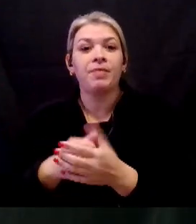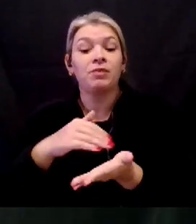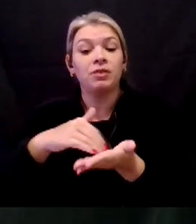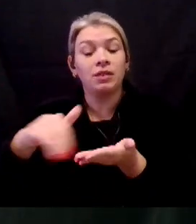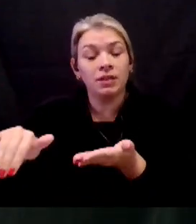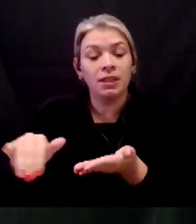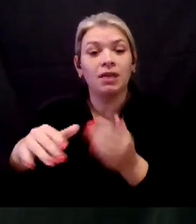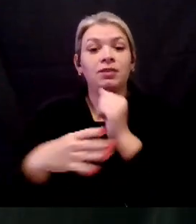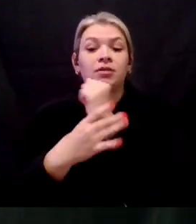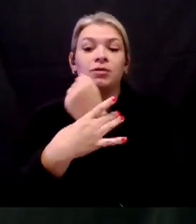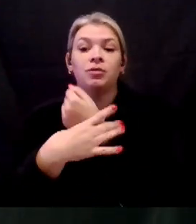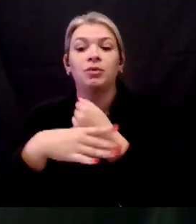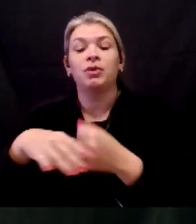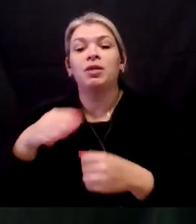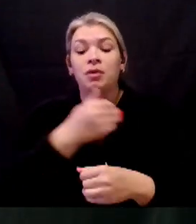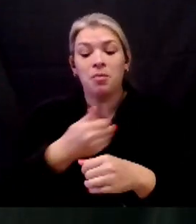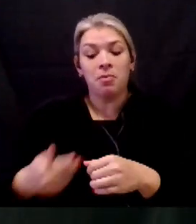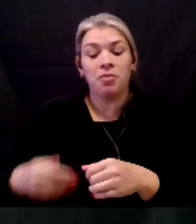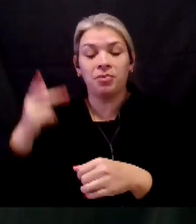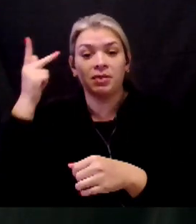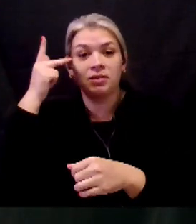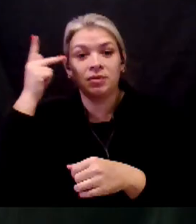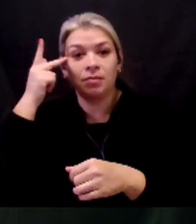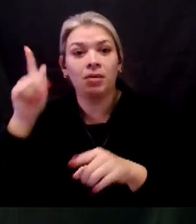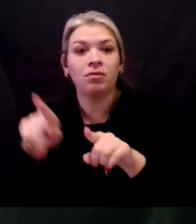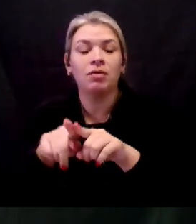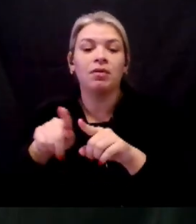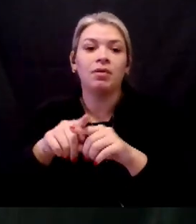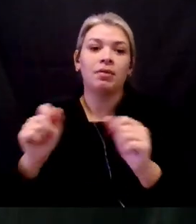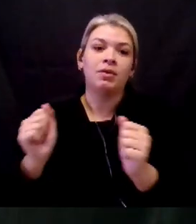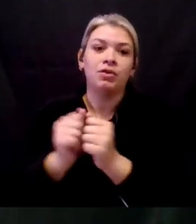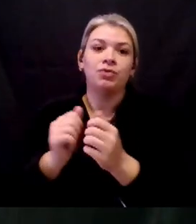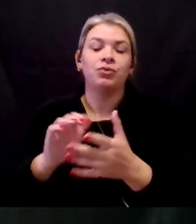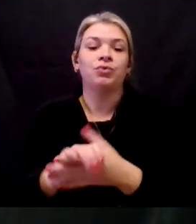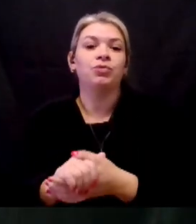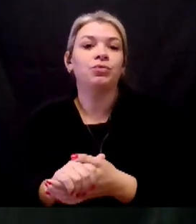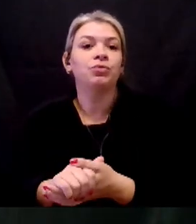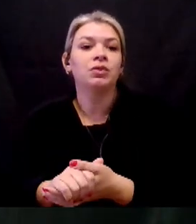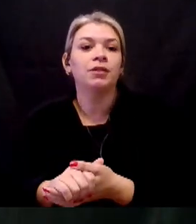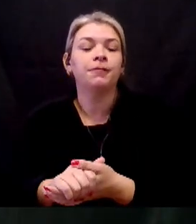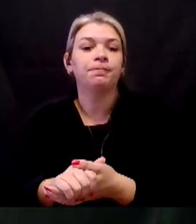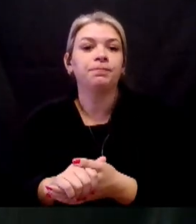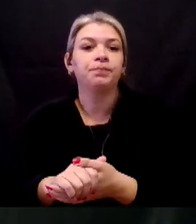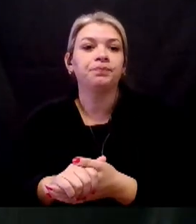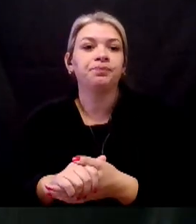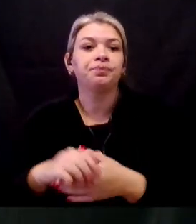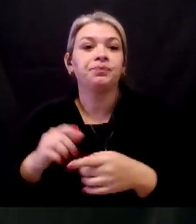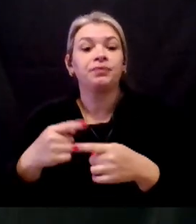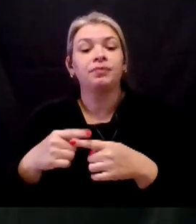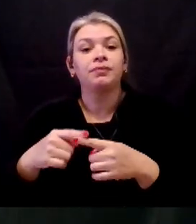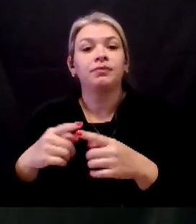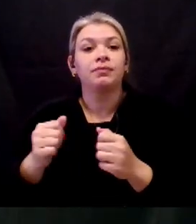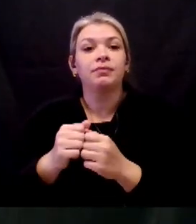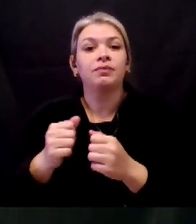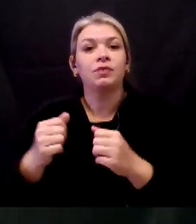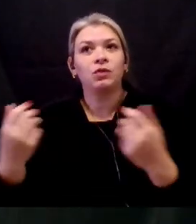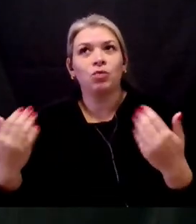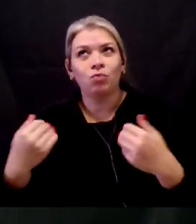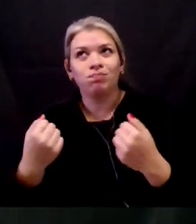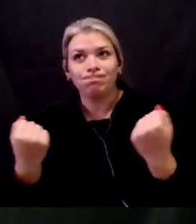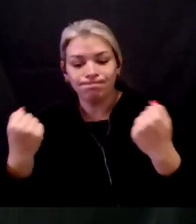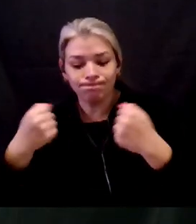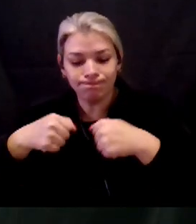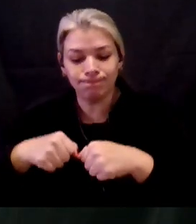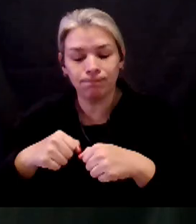relator do projeto Lei Antifacção, que endureceu as punições contra organizações criminosas e milícias. A pauta